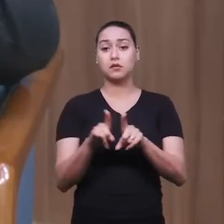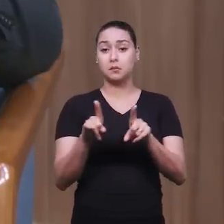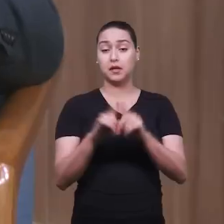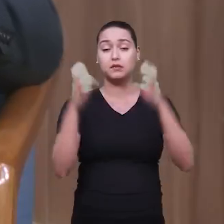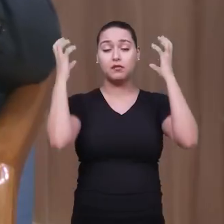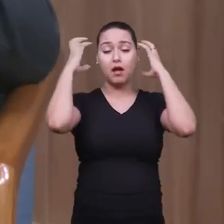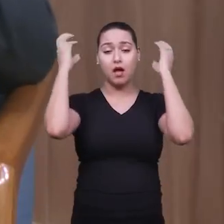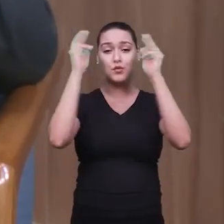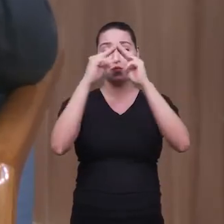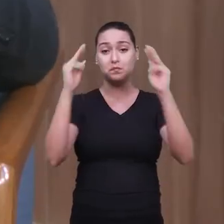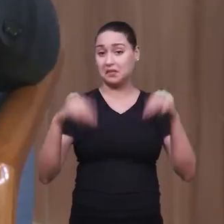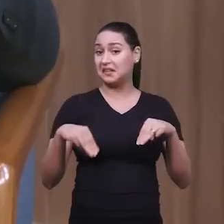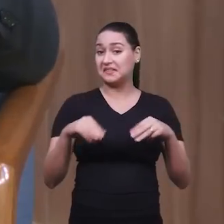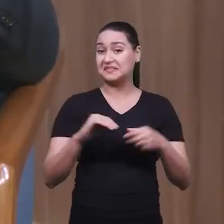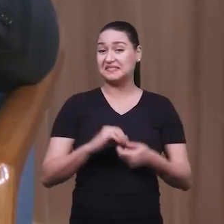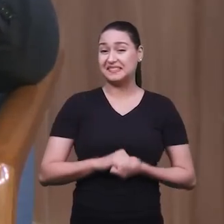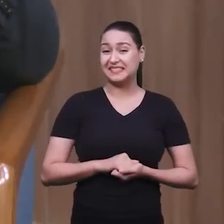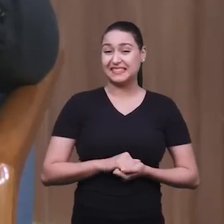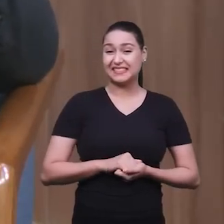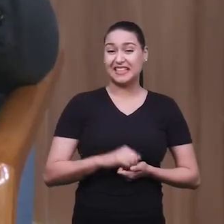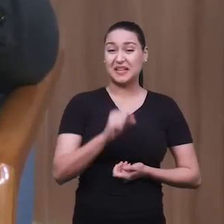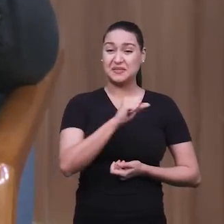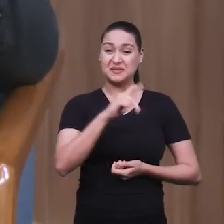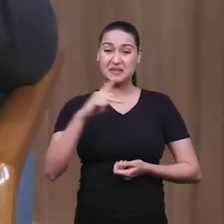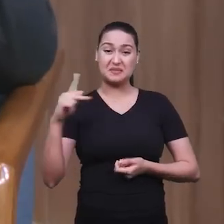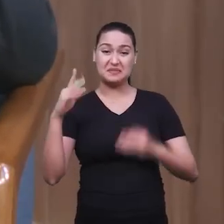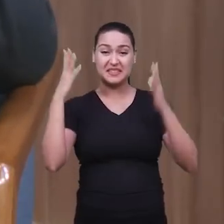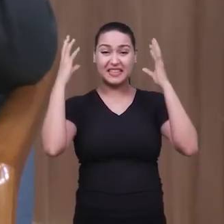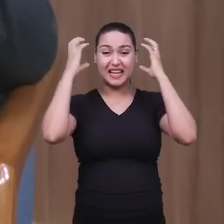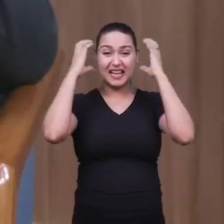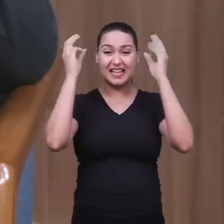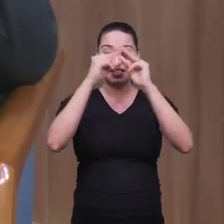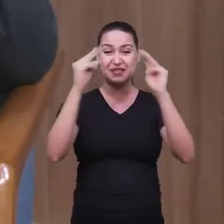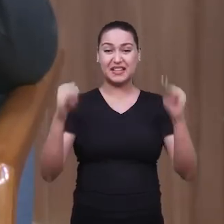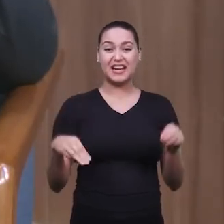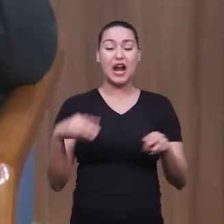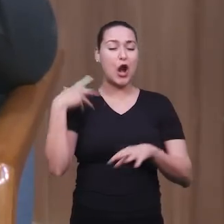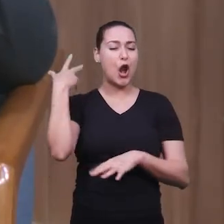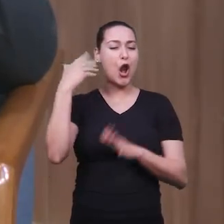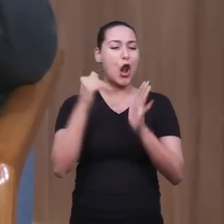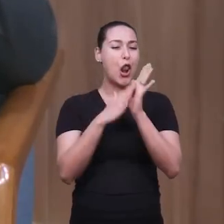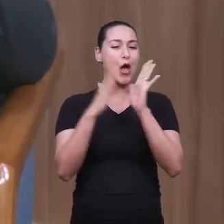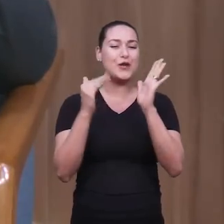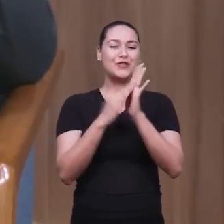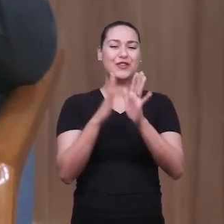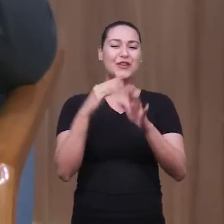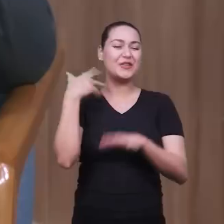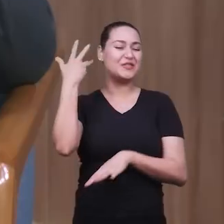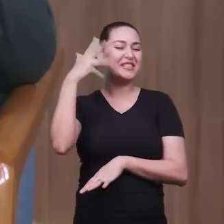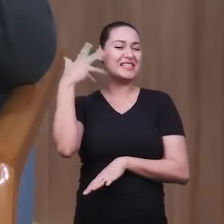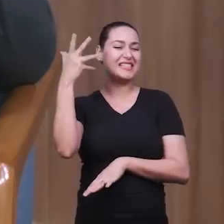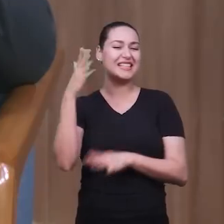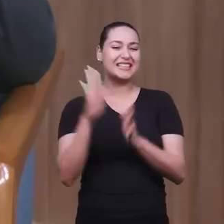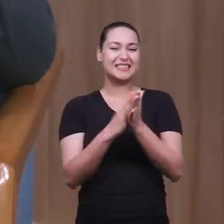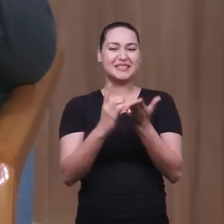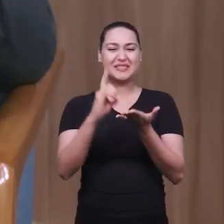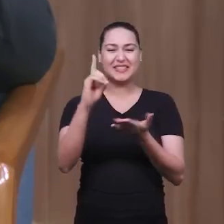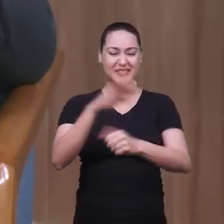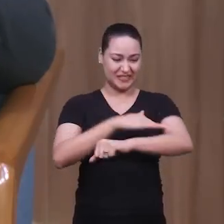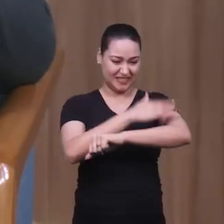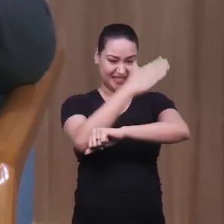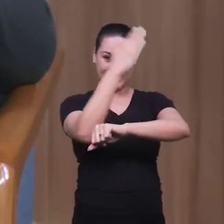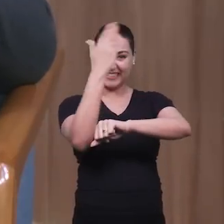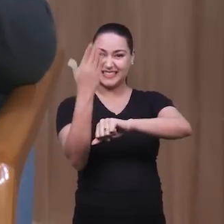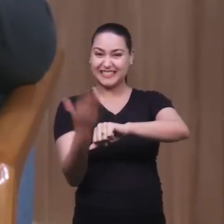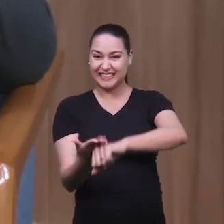aplicativo da Rádio Manaim, que é a nossa rádio. No aplicativo da rádio você ouve louvores e mensagens bíblicas 24 horas por dia. Se desejar,